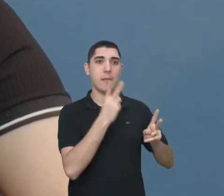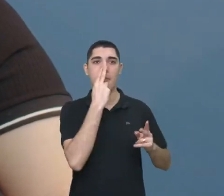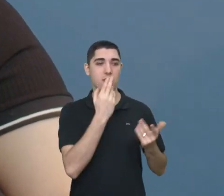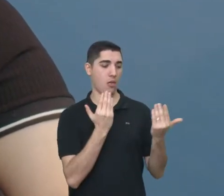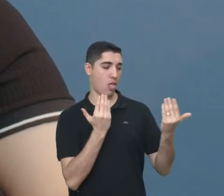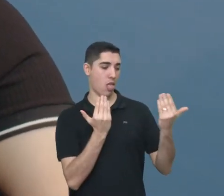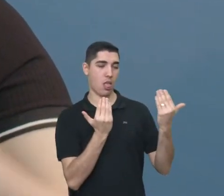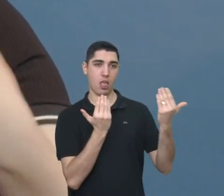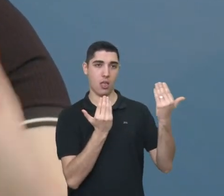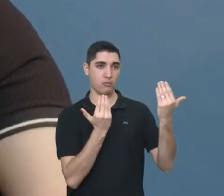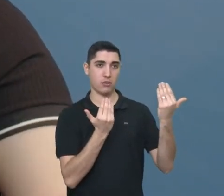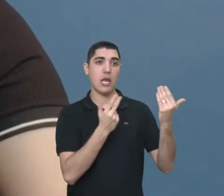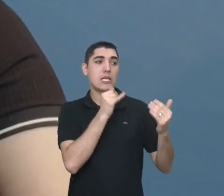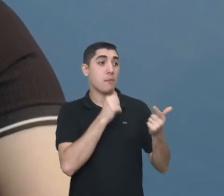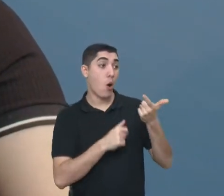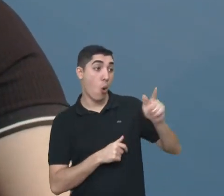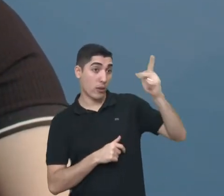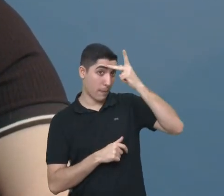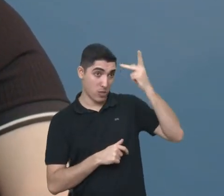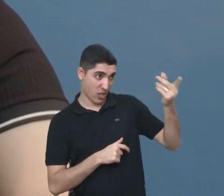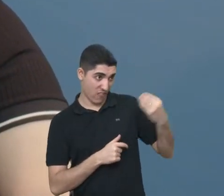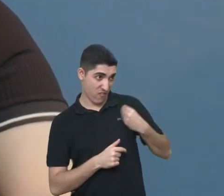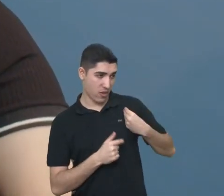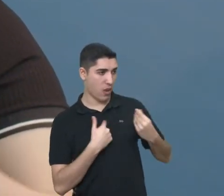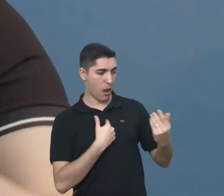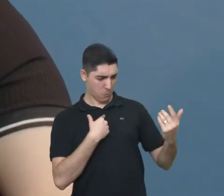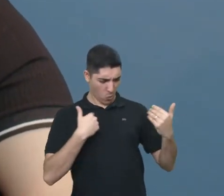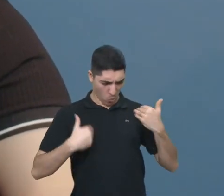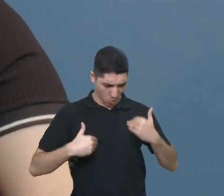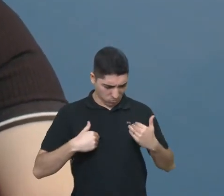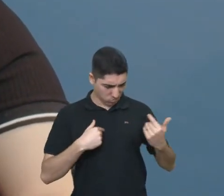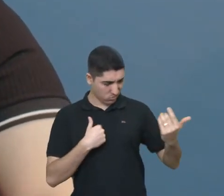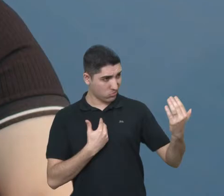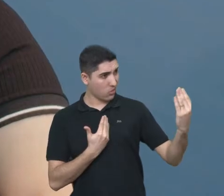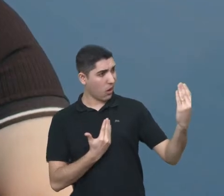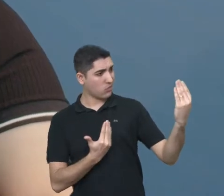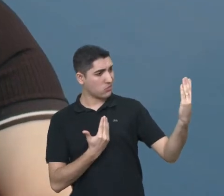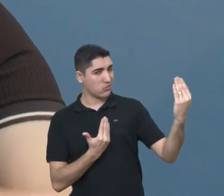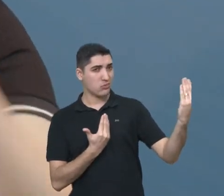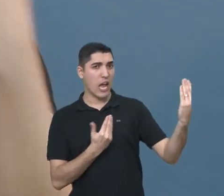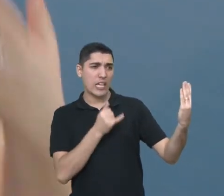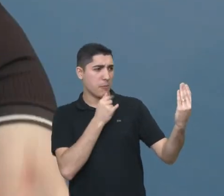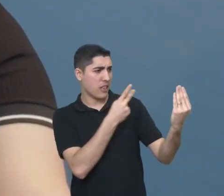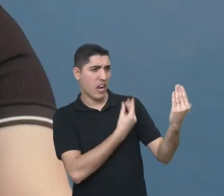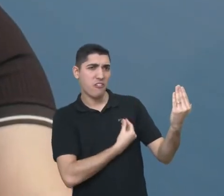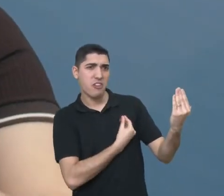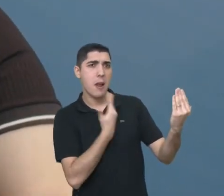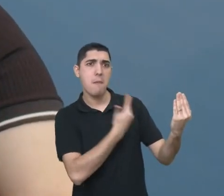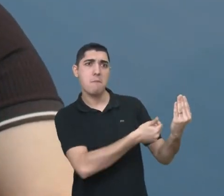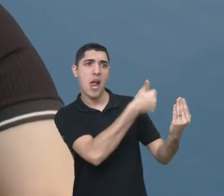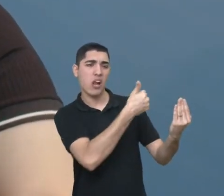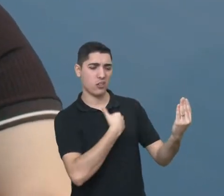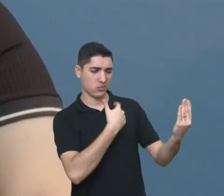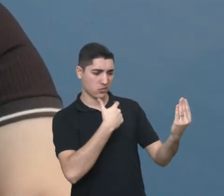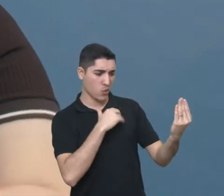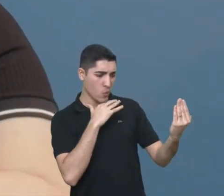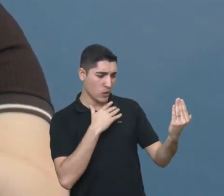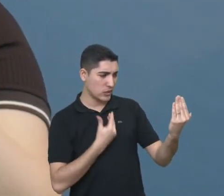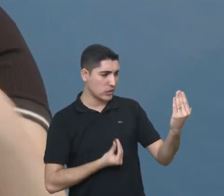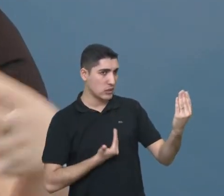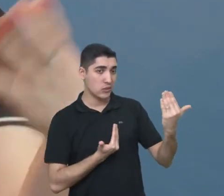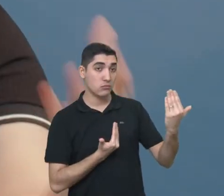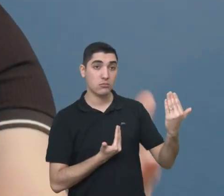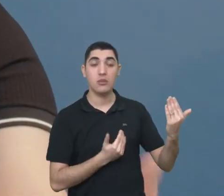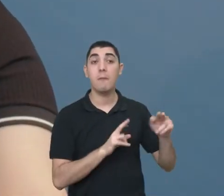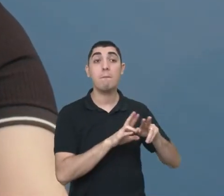deparando com a vida de outras pessoas e se comparando o tempo todo, sendo que o que a gente está vendo, na verdade, é o